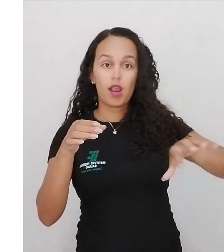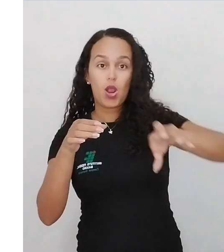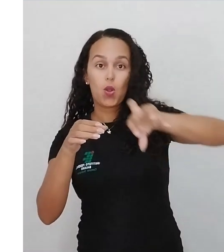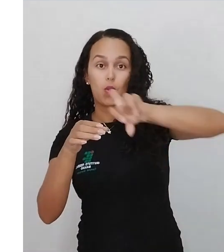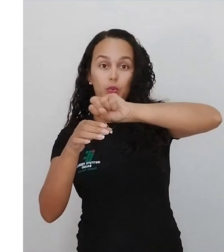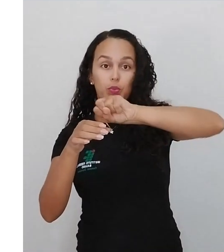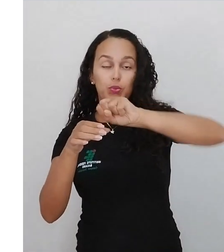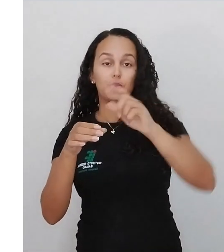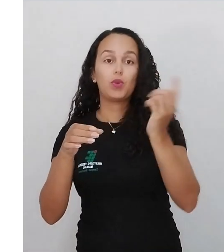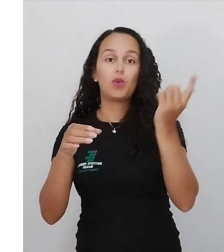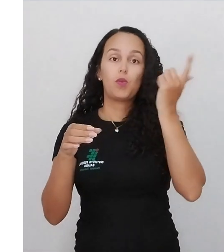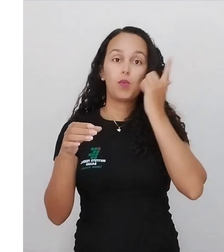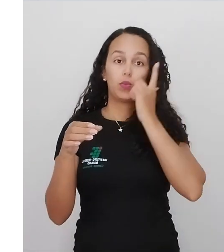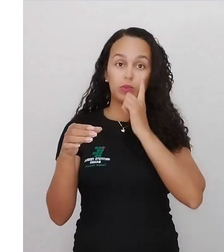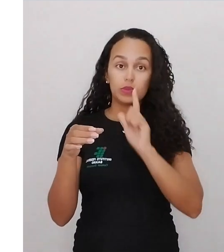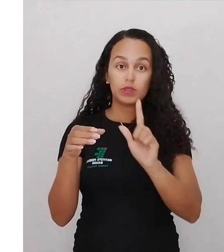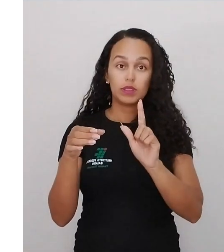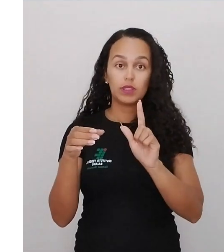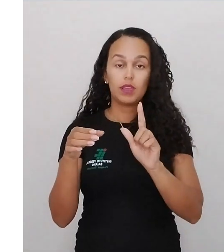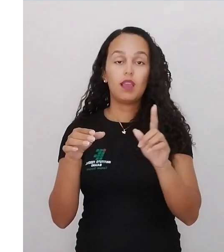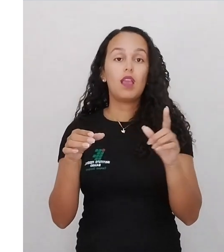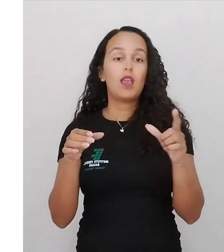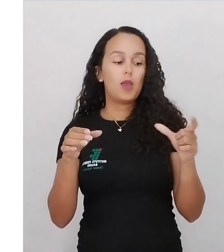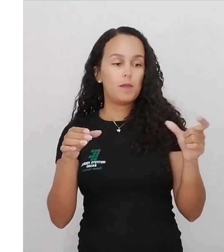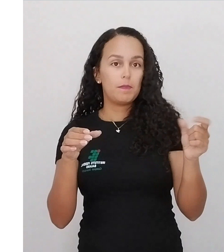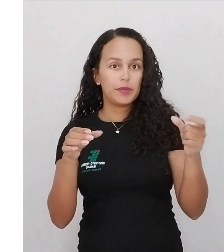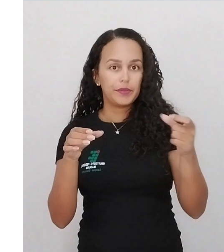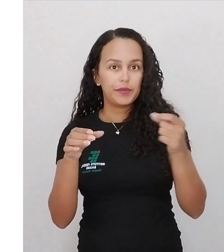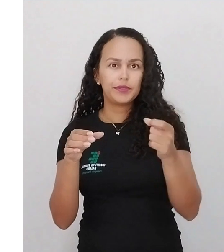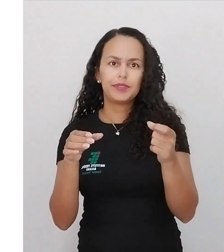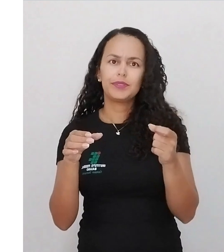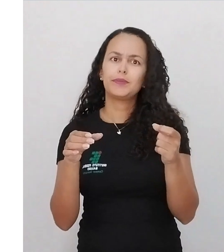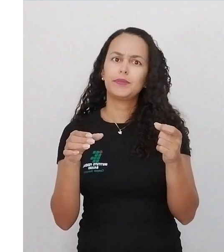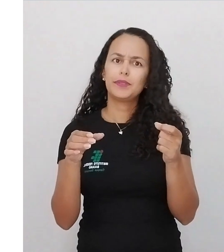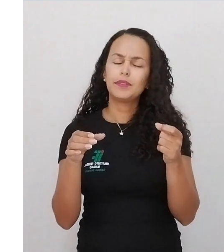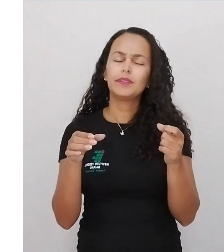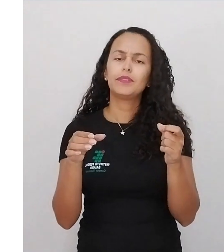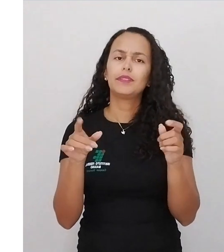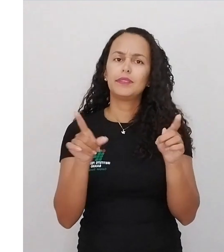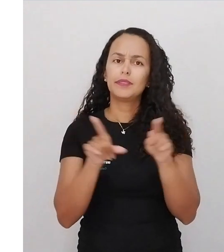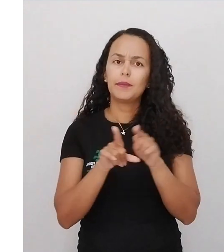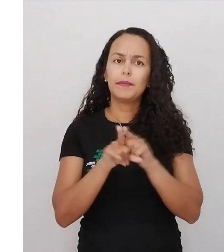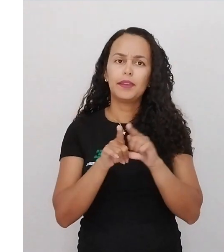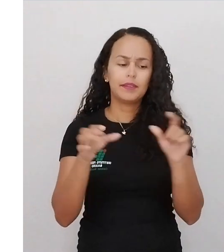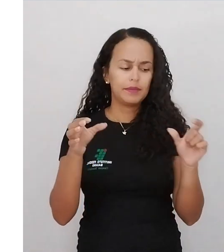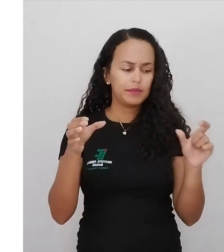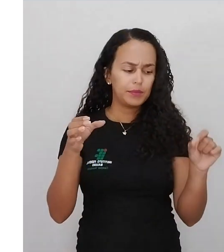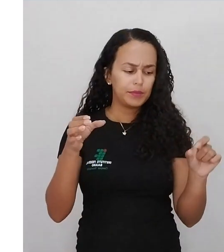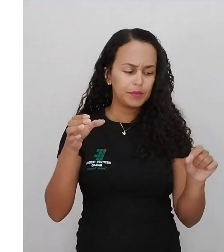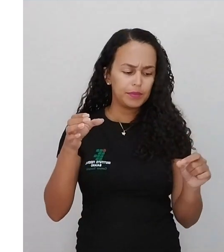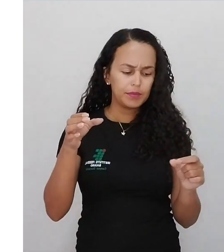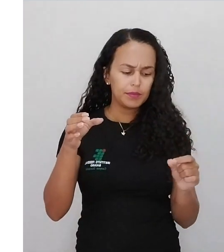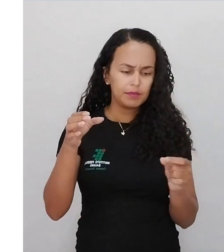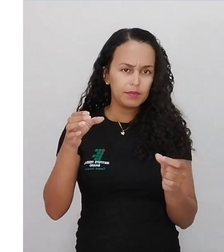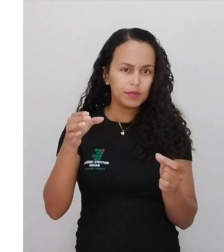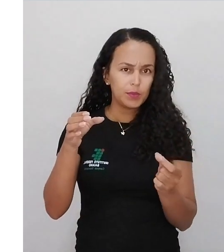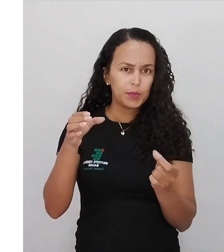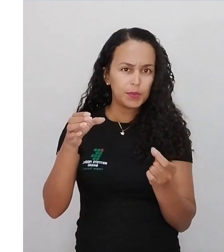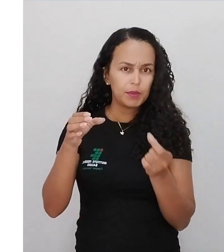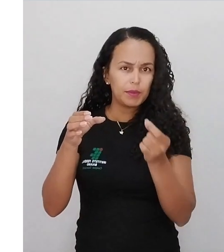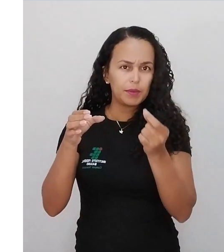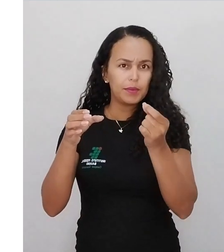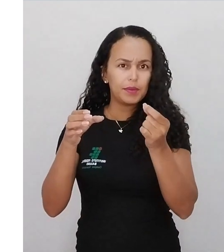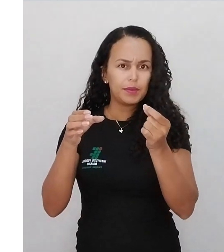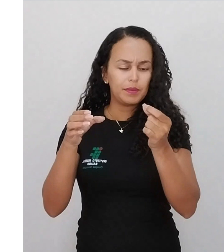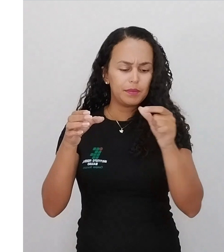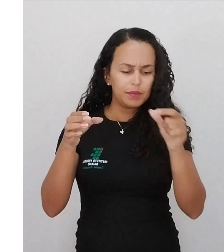do ar que entrava, possivelmente micro-organismos entravam, né, ou deveriam entrar. Só